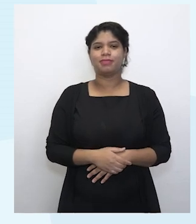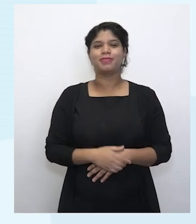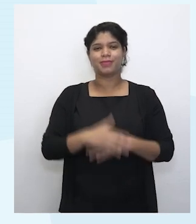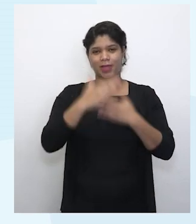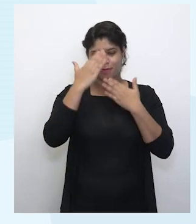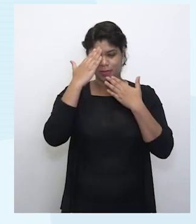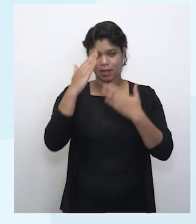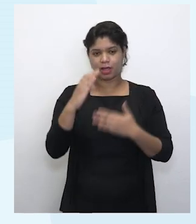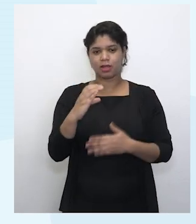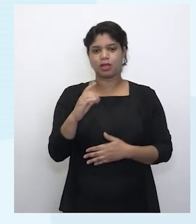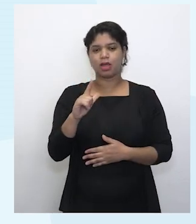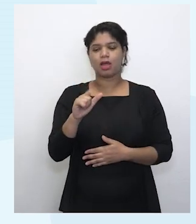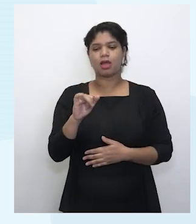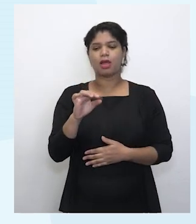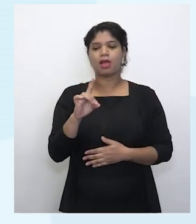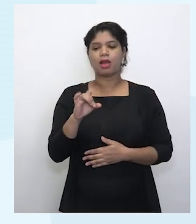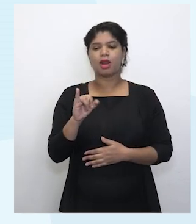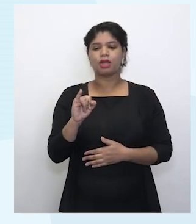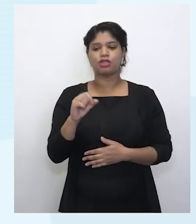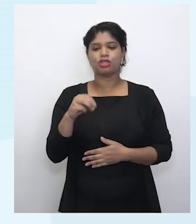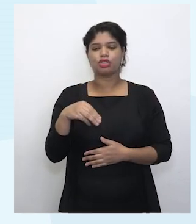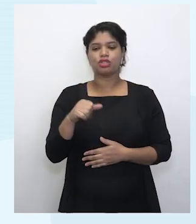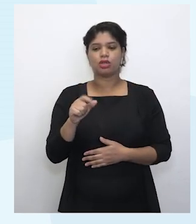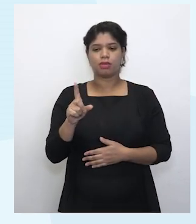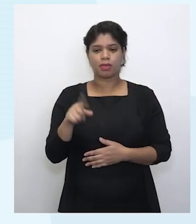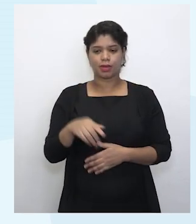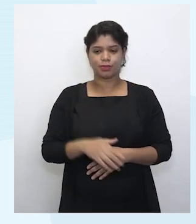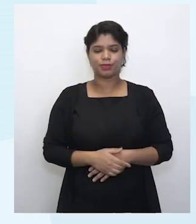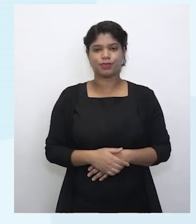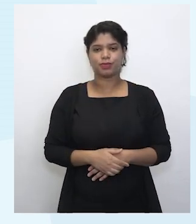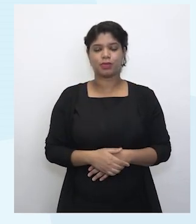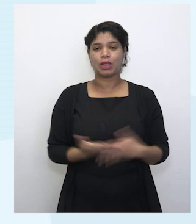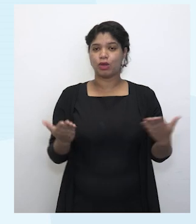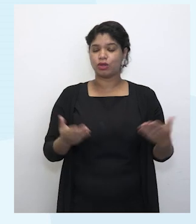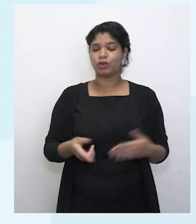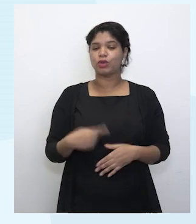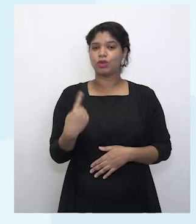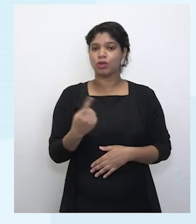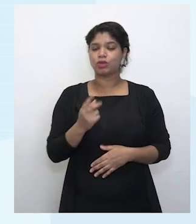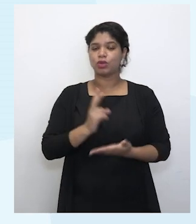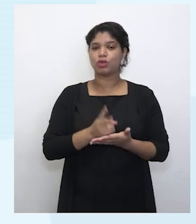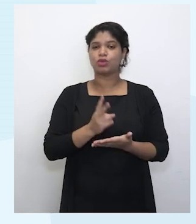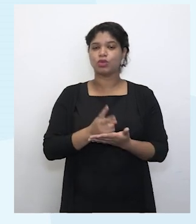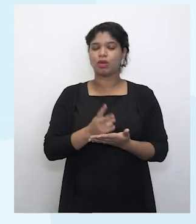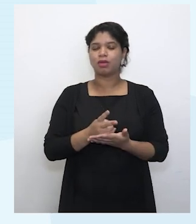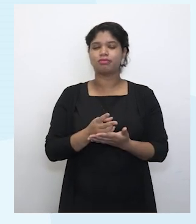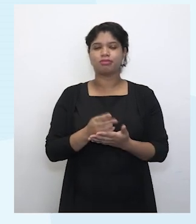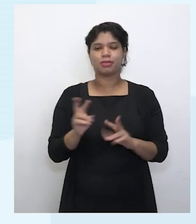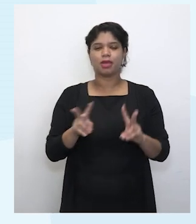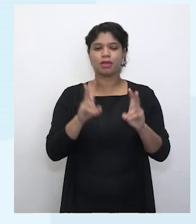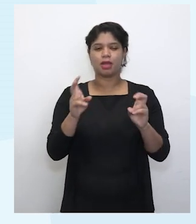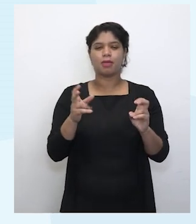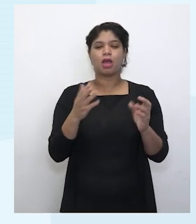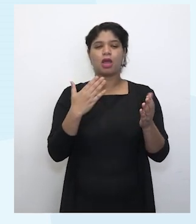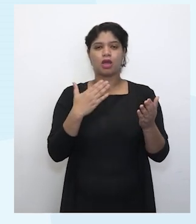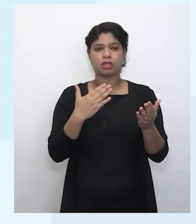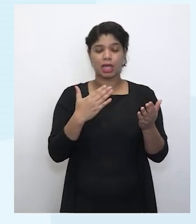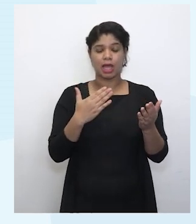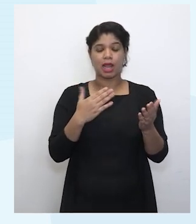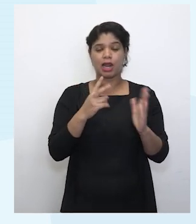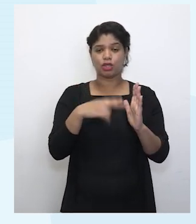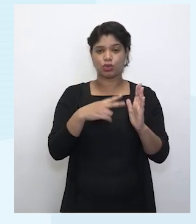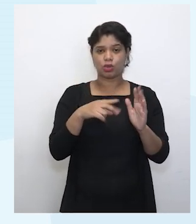Obrigado, Cleidmar. Então, hoje, para continuar um pouquinho a nossa conversa sobre leitura e escrita, nós escolhemos